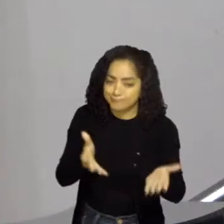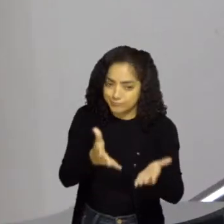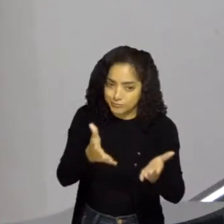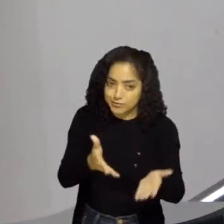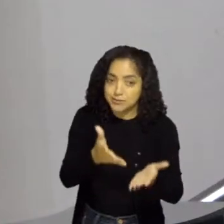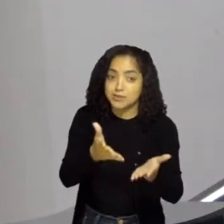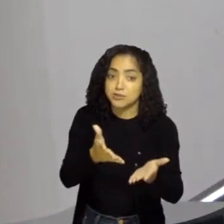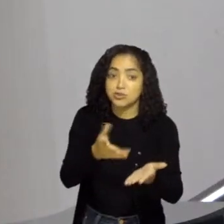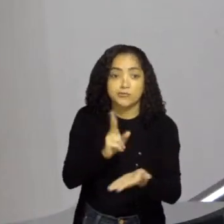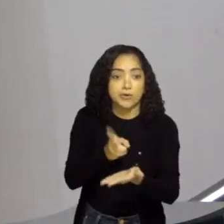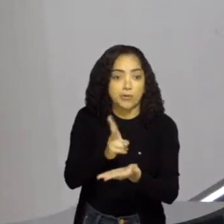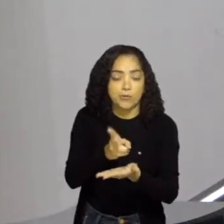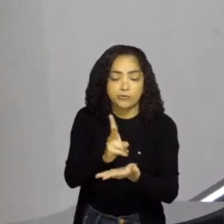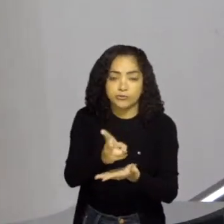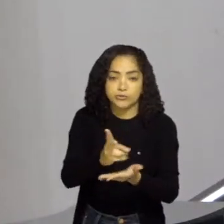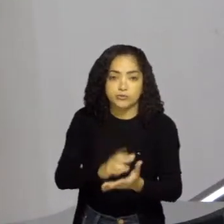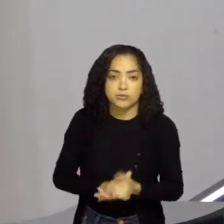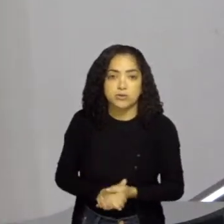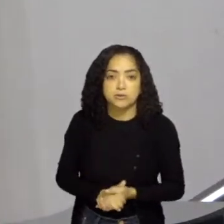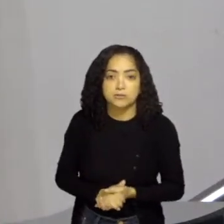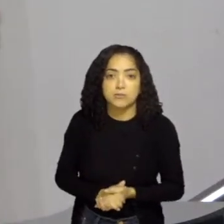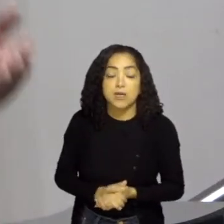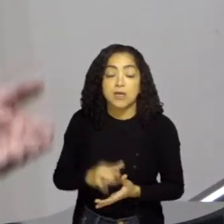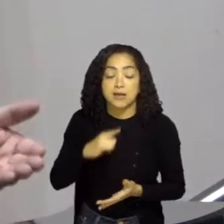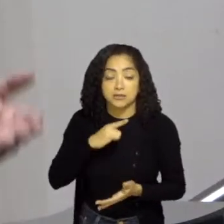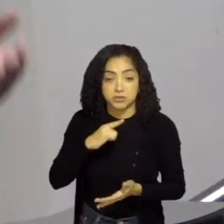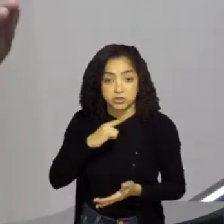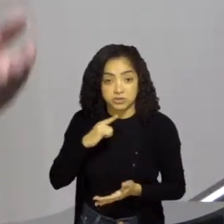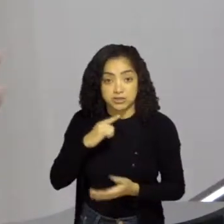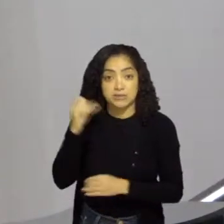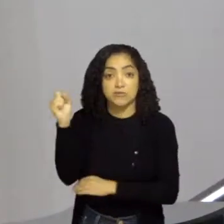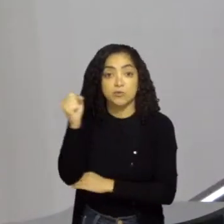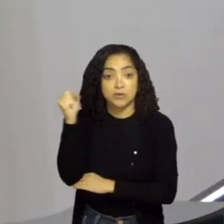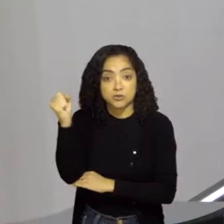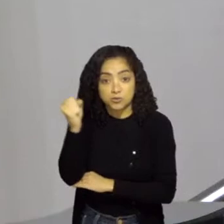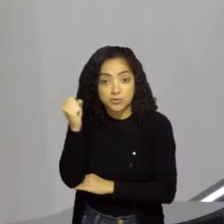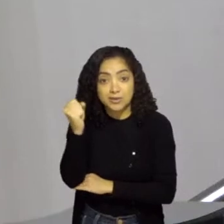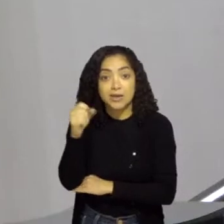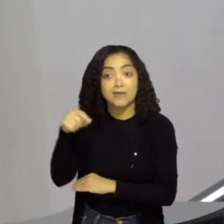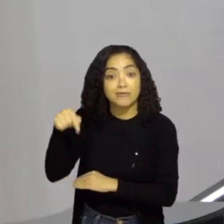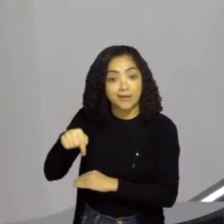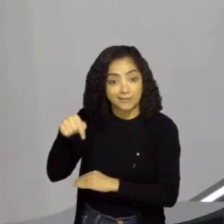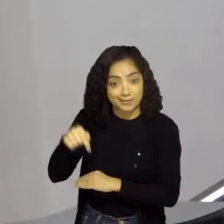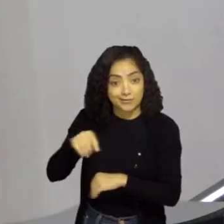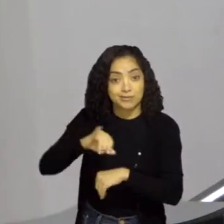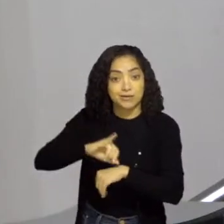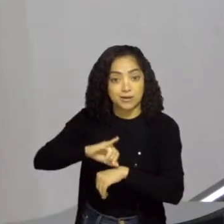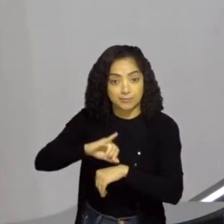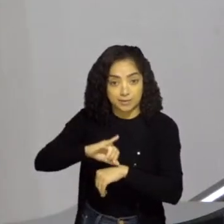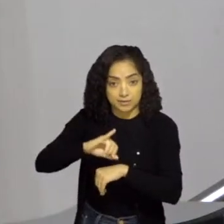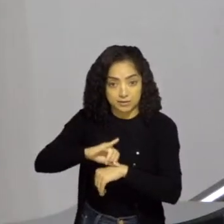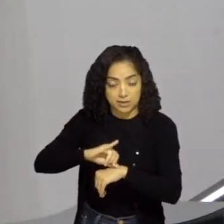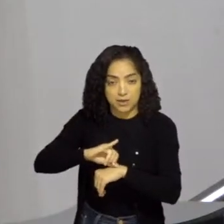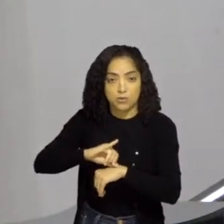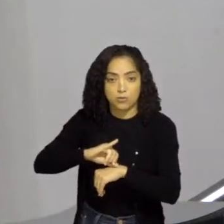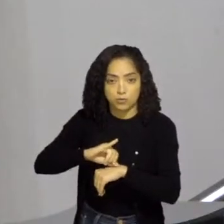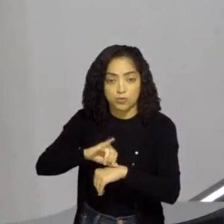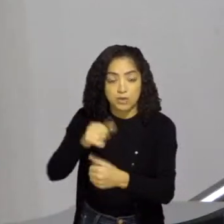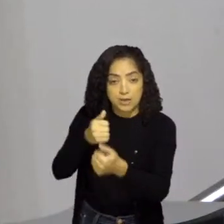de rua. Tivemos um caso gravíssimo aqui na capital, aqui no Largo